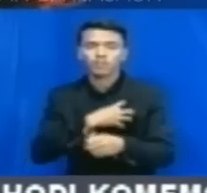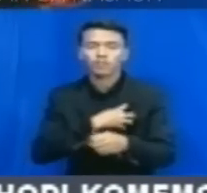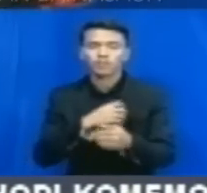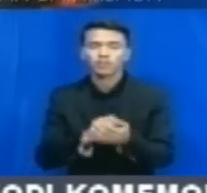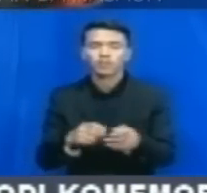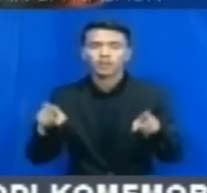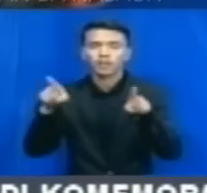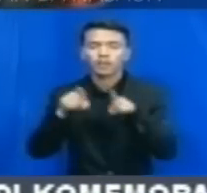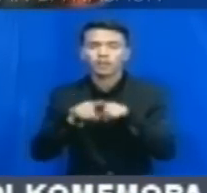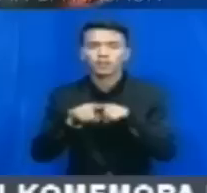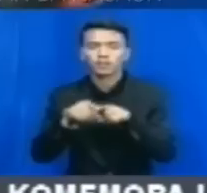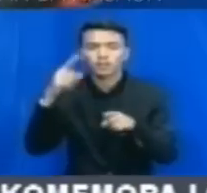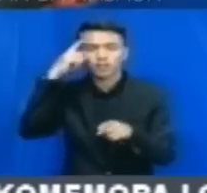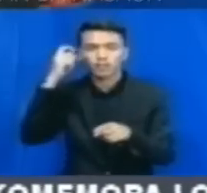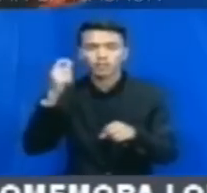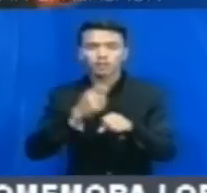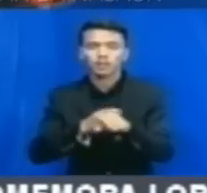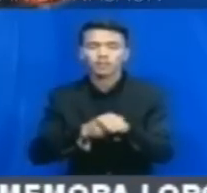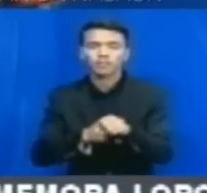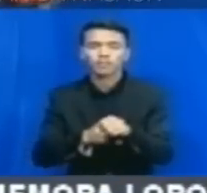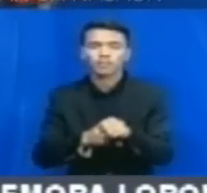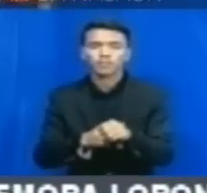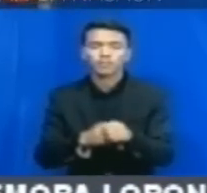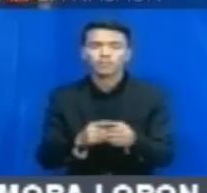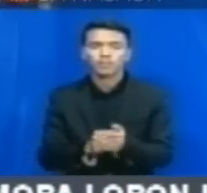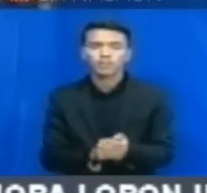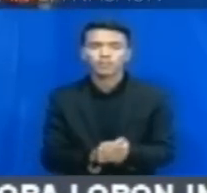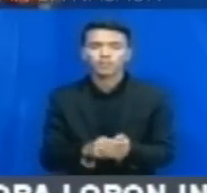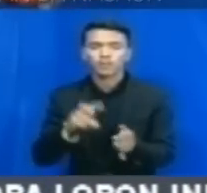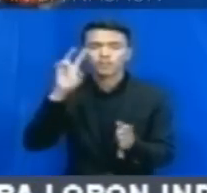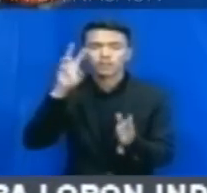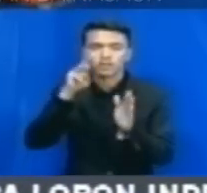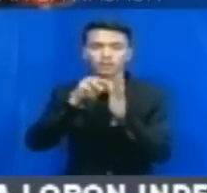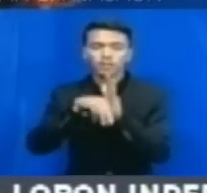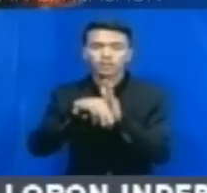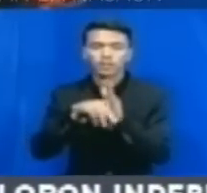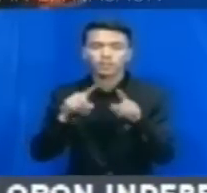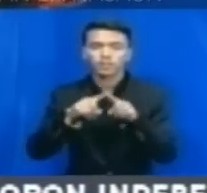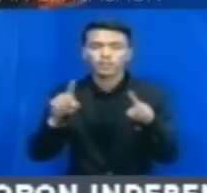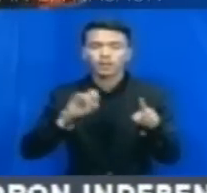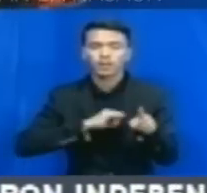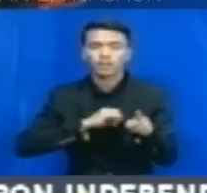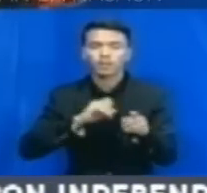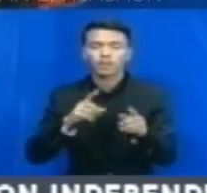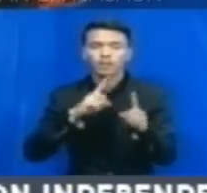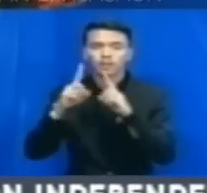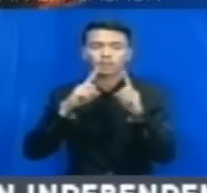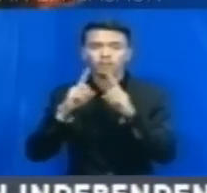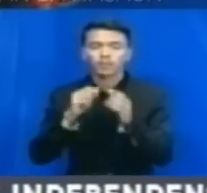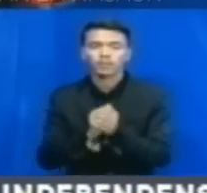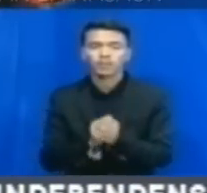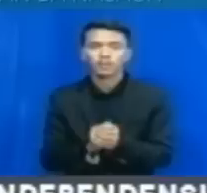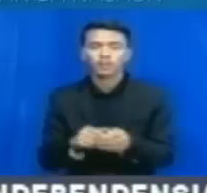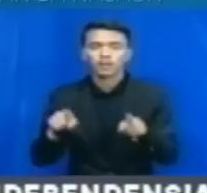nem mas é, nem mas é, nem mas é, nem mas é, nem mas é, nem mas é, nem mas é, nem mas é, nem mas é, nem mas é, nem mas é, nem mas é, nem mas é, nem mas é,